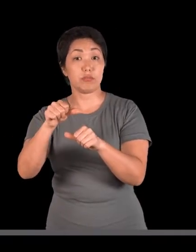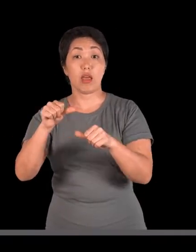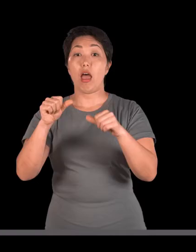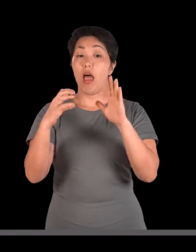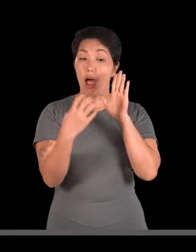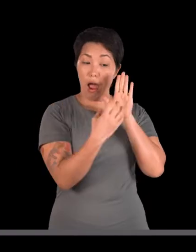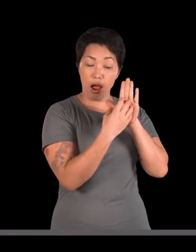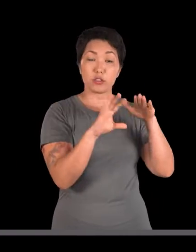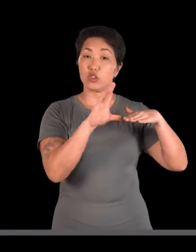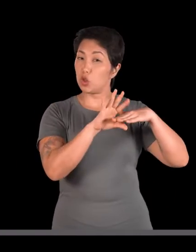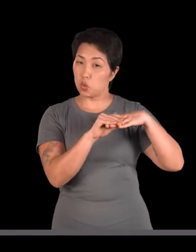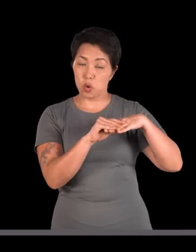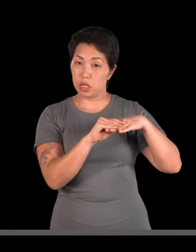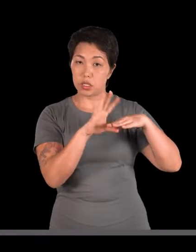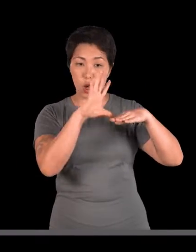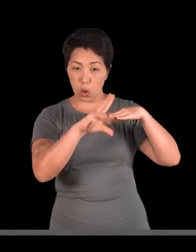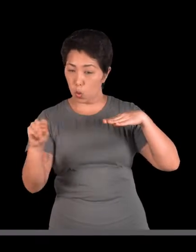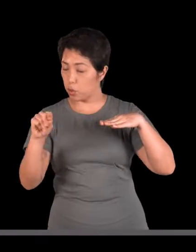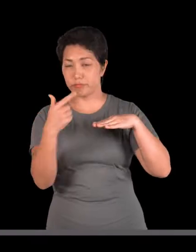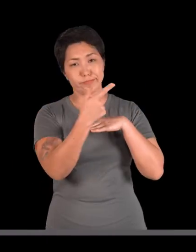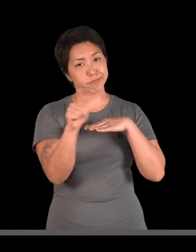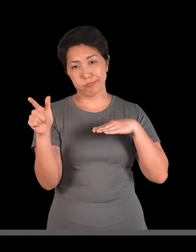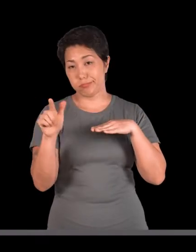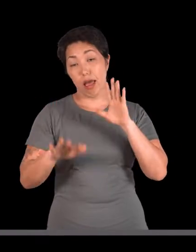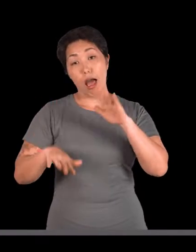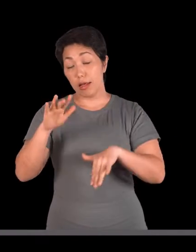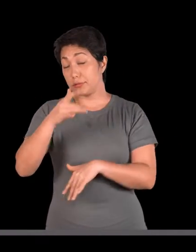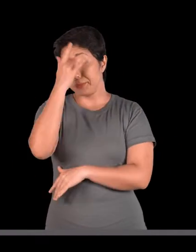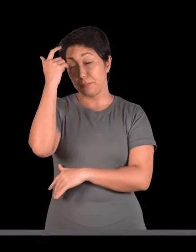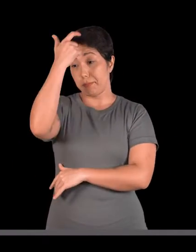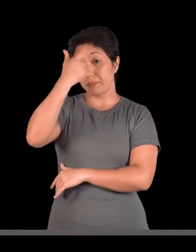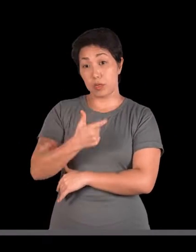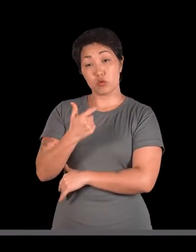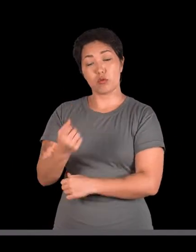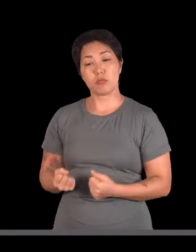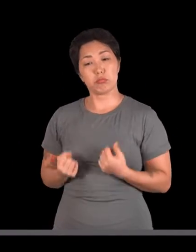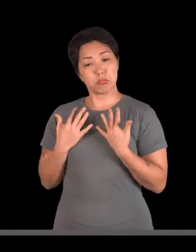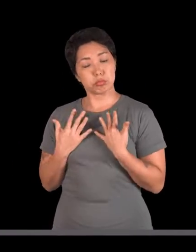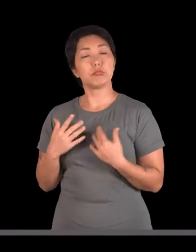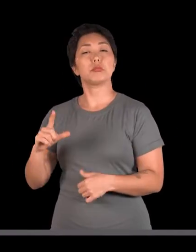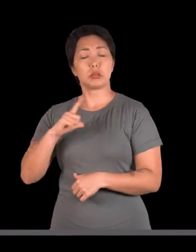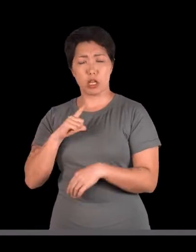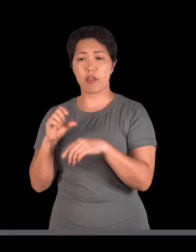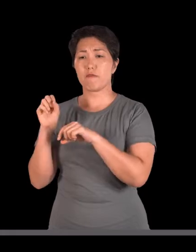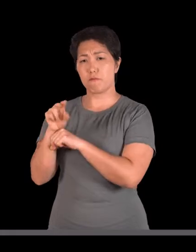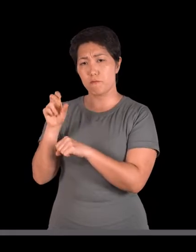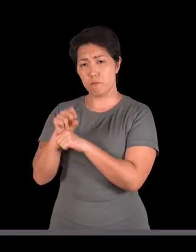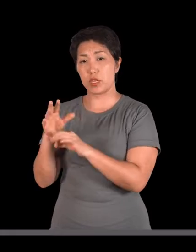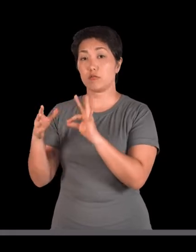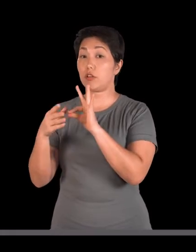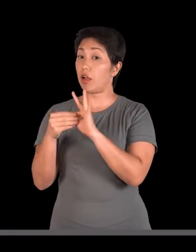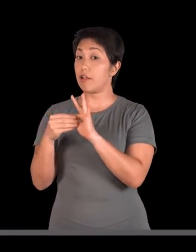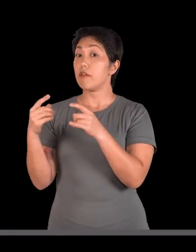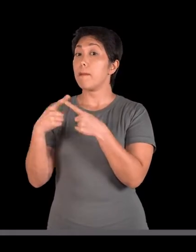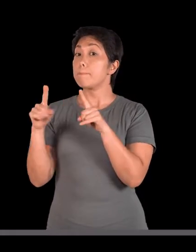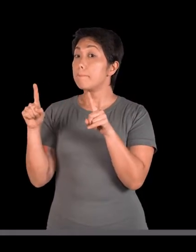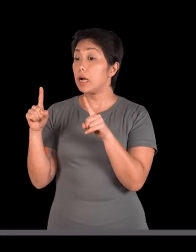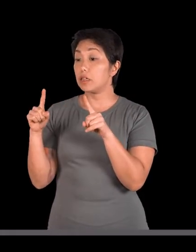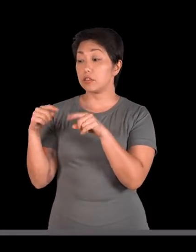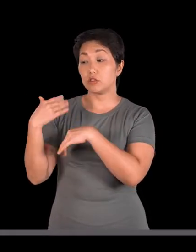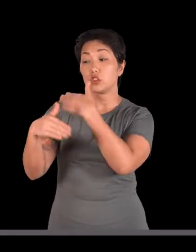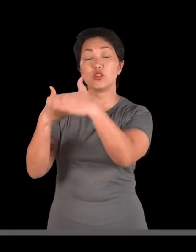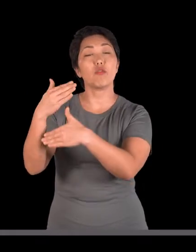cura. Muitas pessoas, elas podem ter o vírus HIV no seu corpo, numa baixa quantidade, e ela não chega